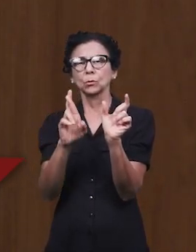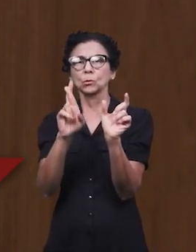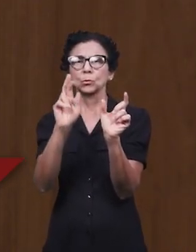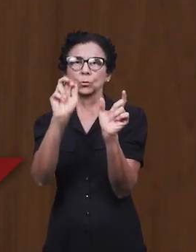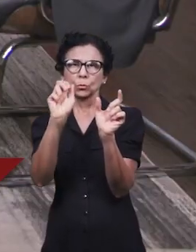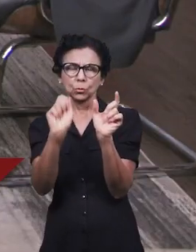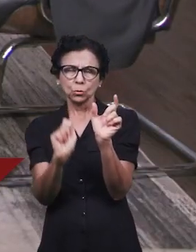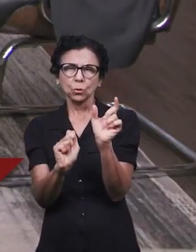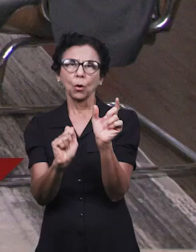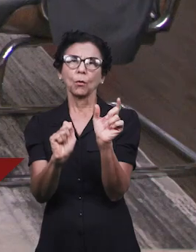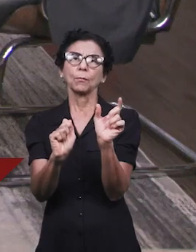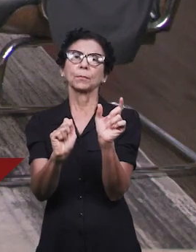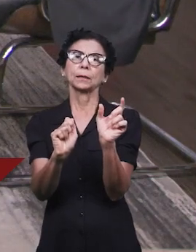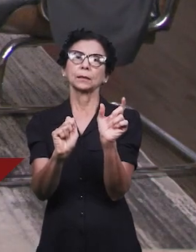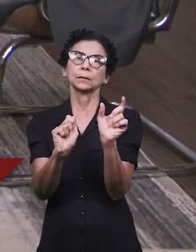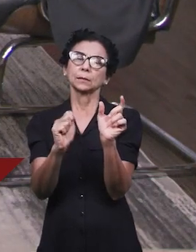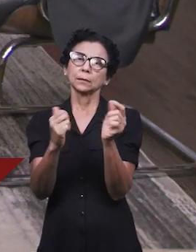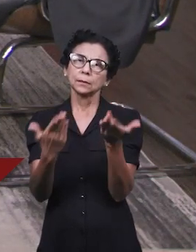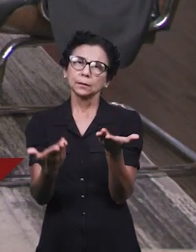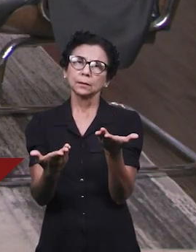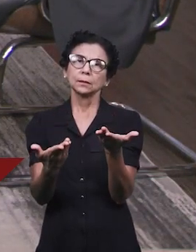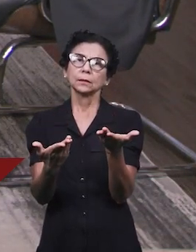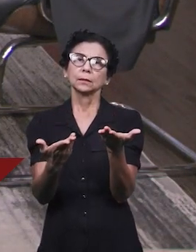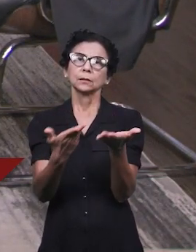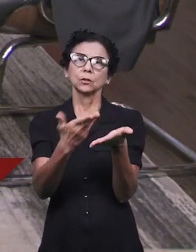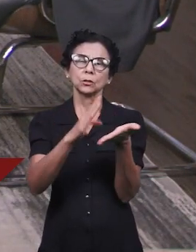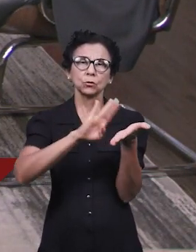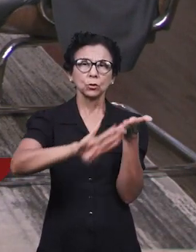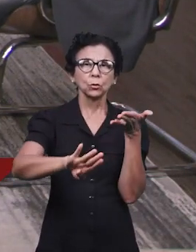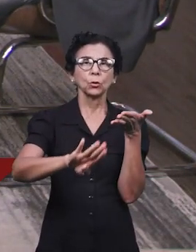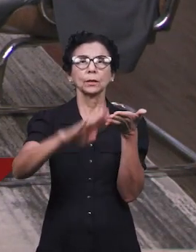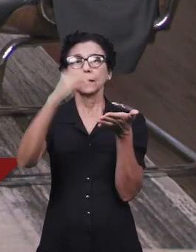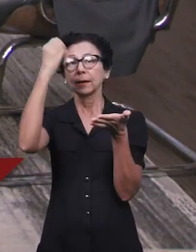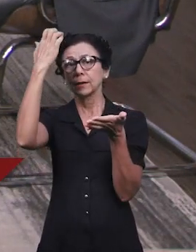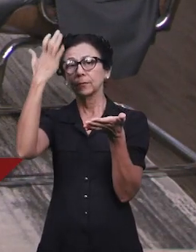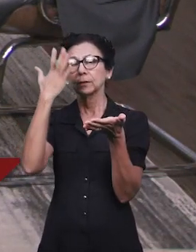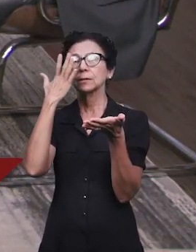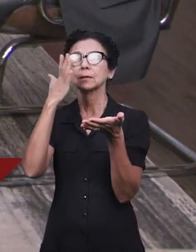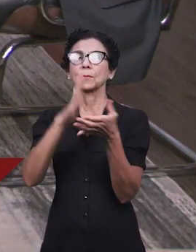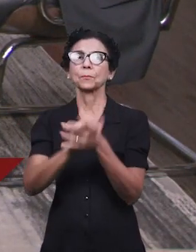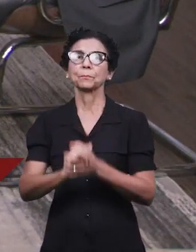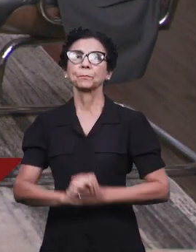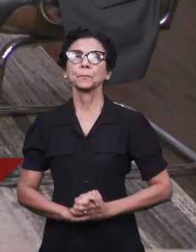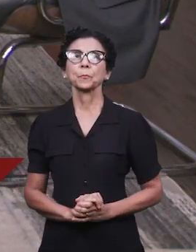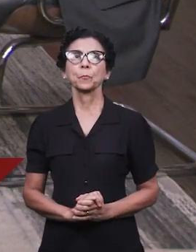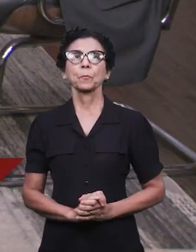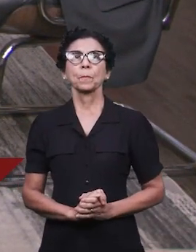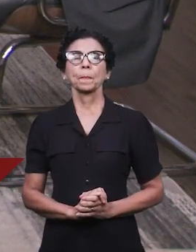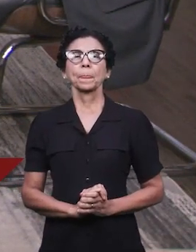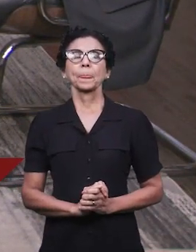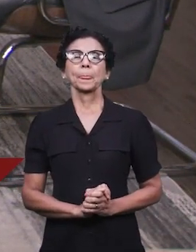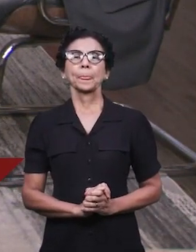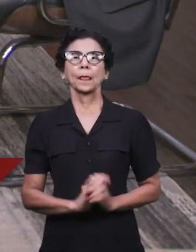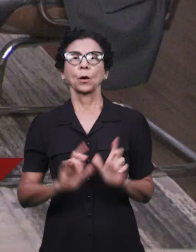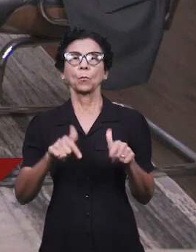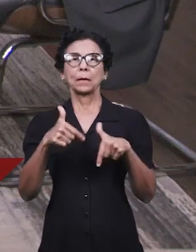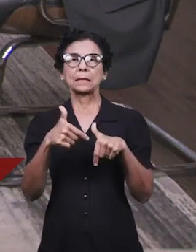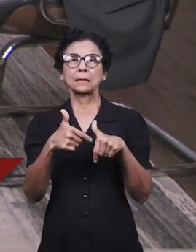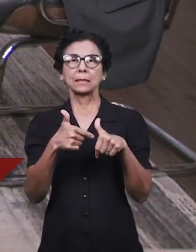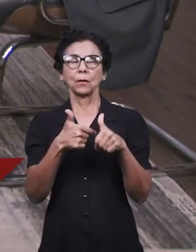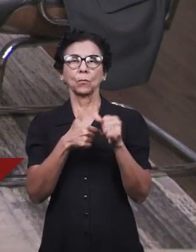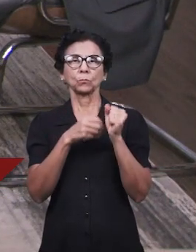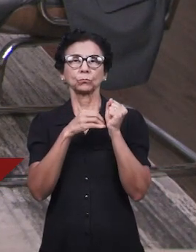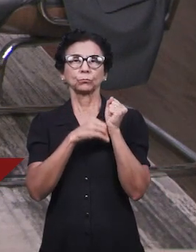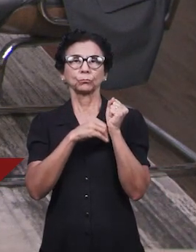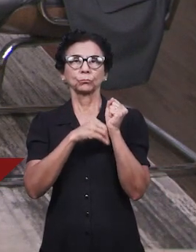Ok? Isso é muito interessante. É a manifestação do que estava oculto. Exatamente. E ela só se dá pelo Espírito Santo e, como o